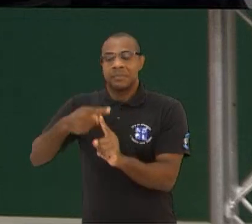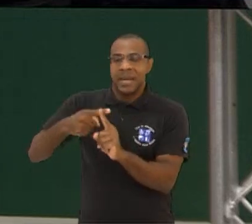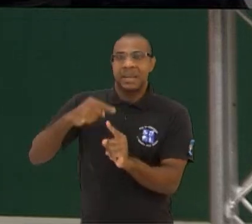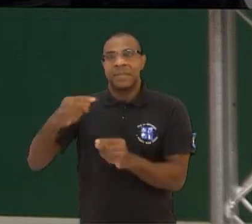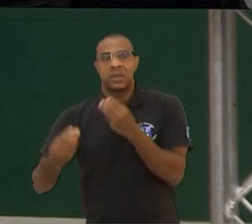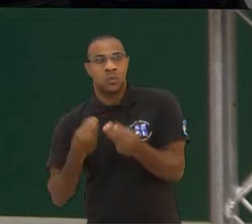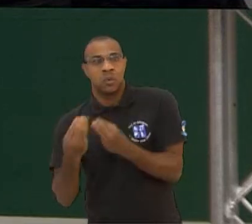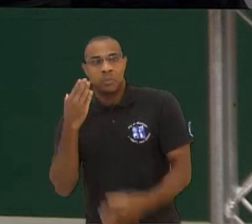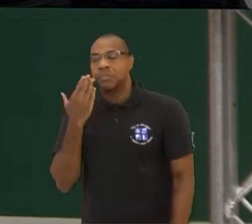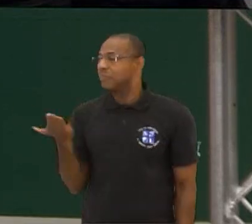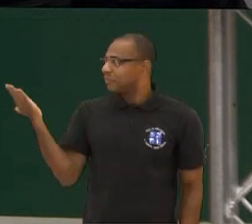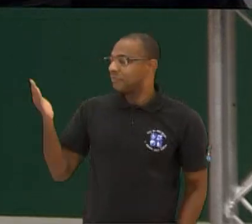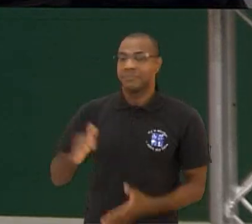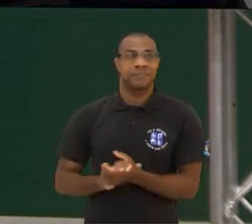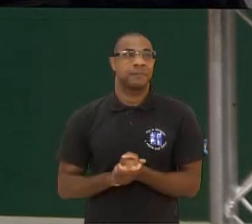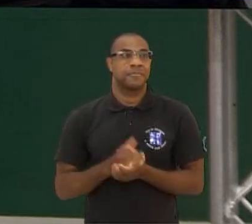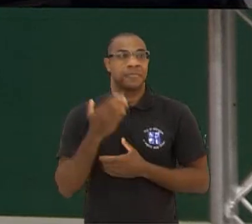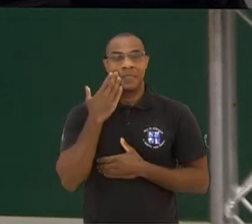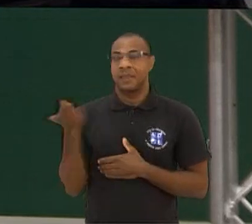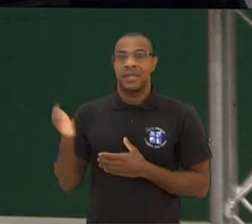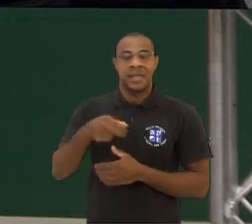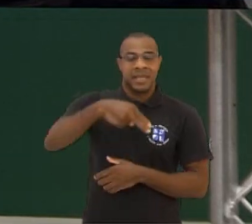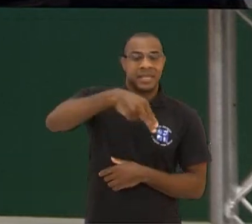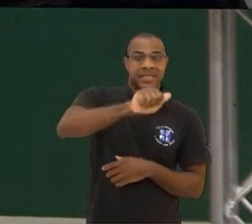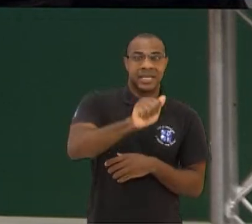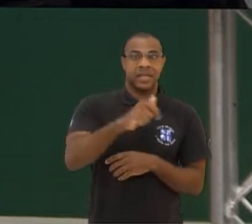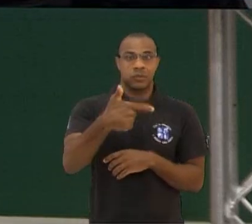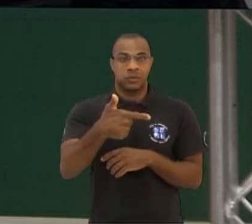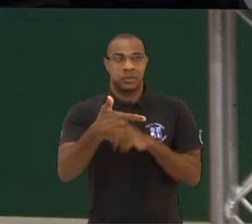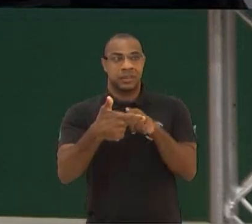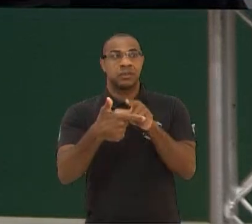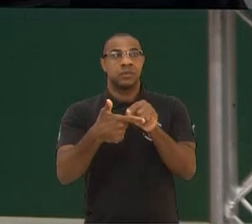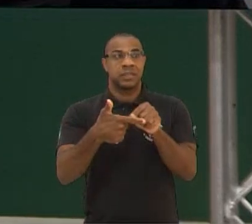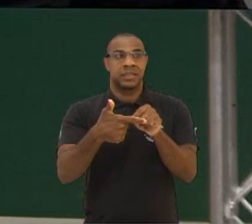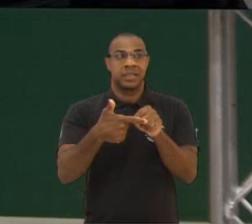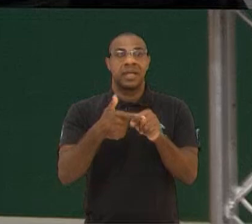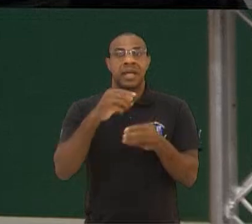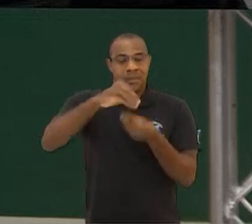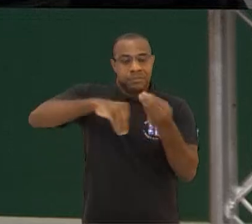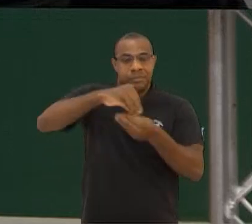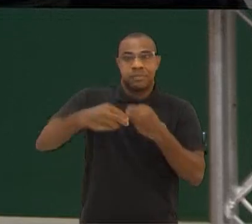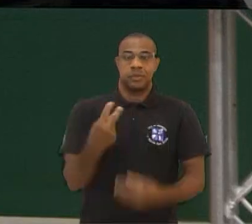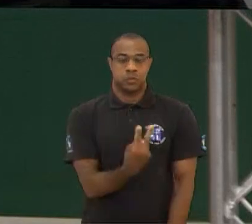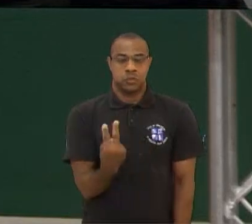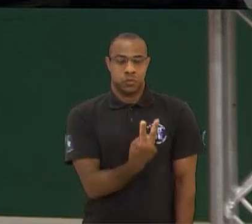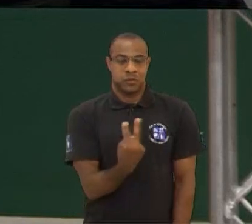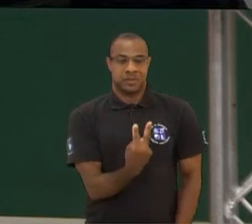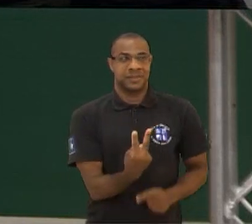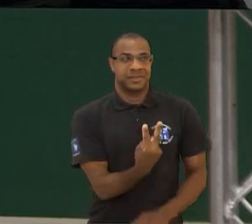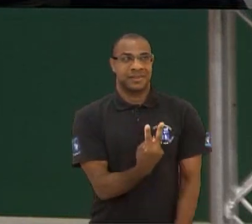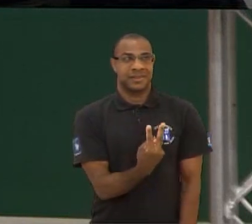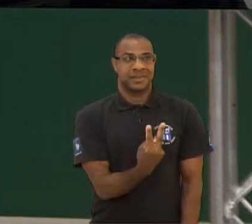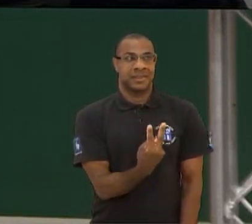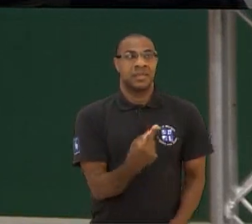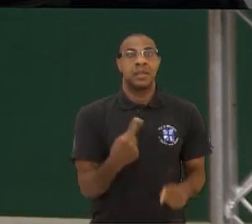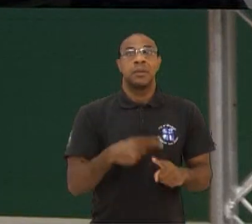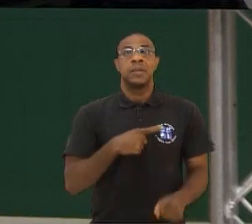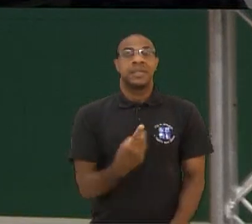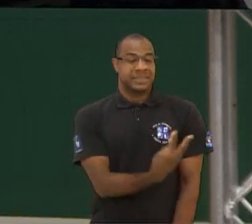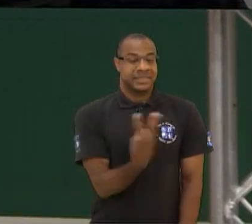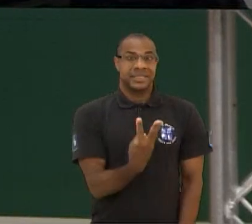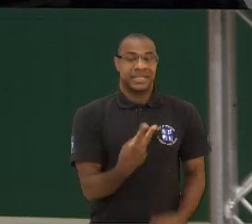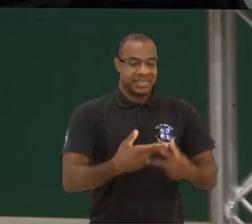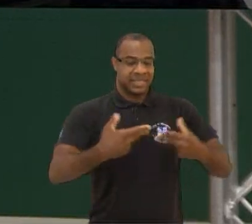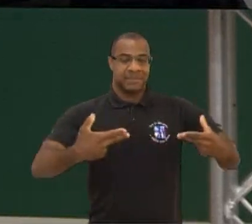tem aqui. Vejam, o Na2CO3 é uma substância composta. Ah, mas como eu sei? É formado por 3